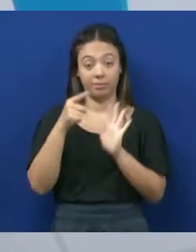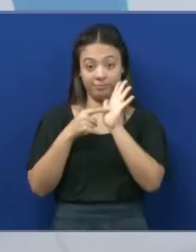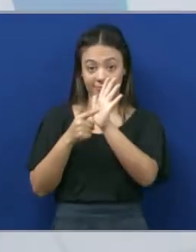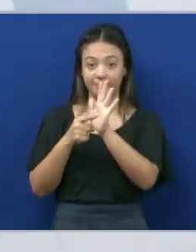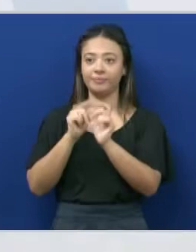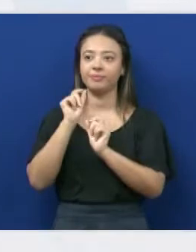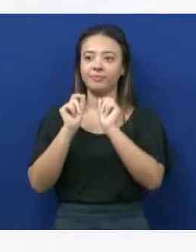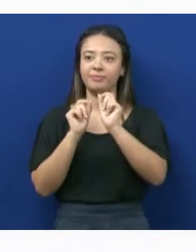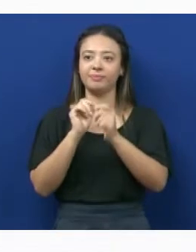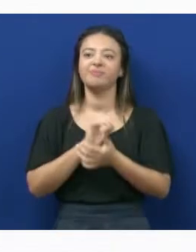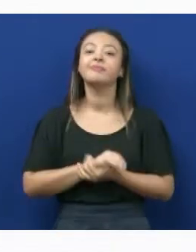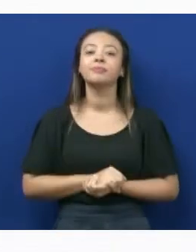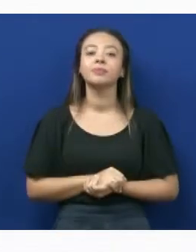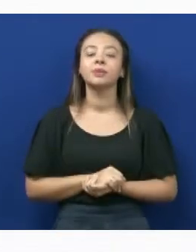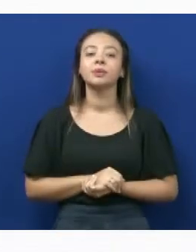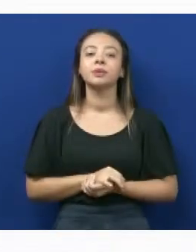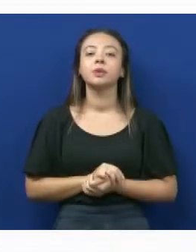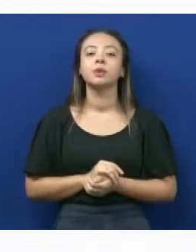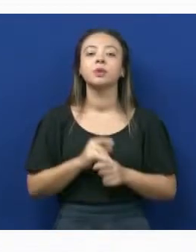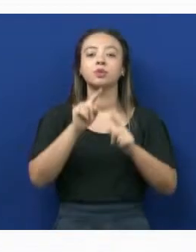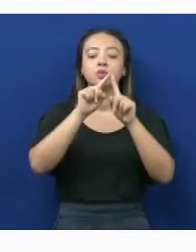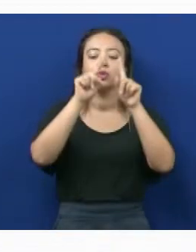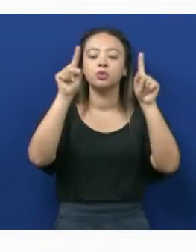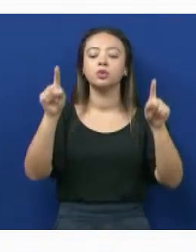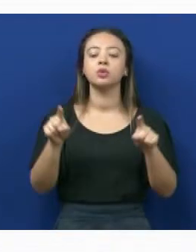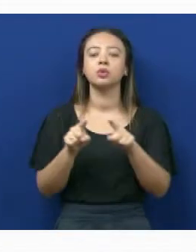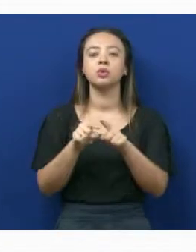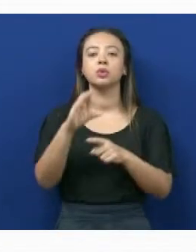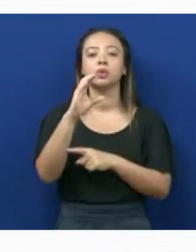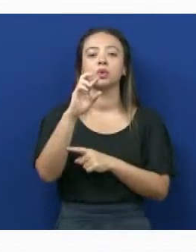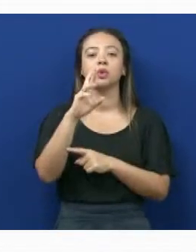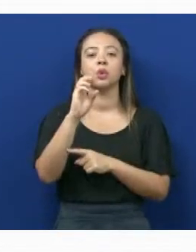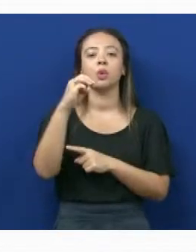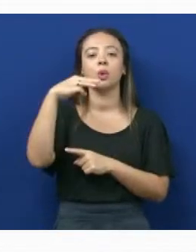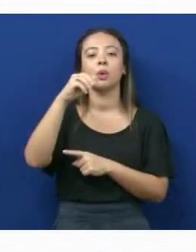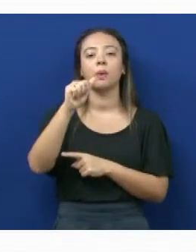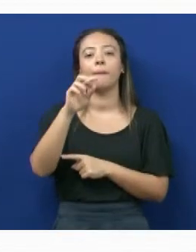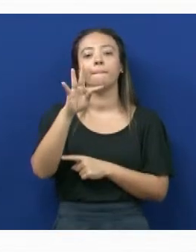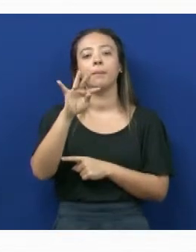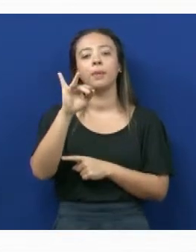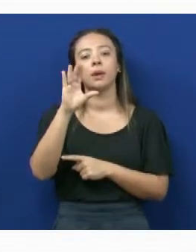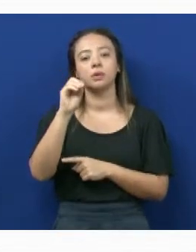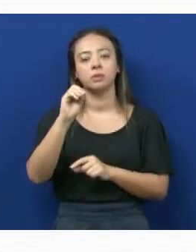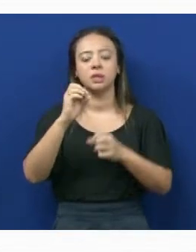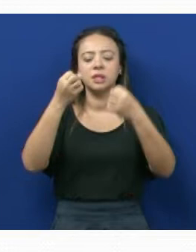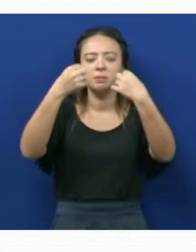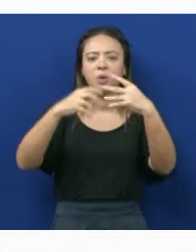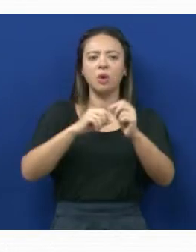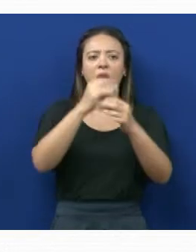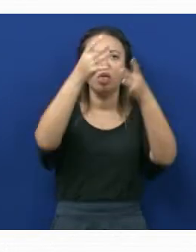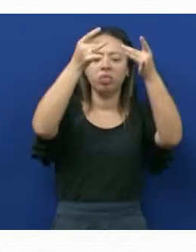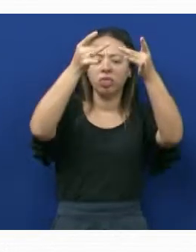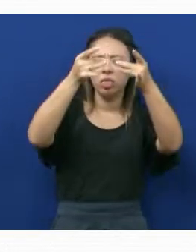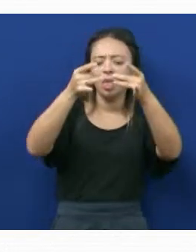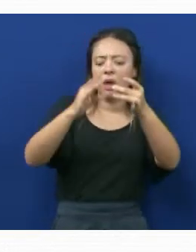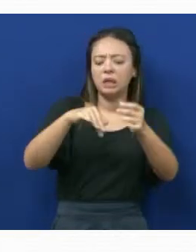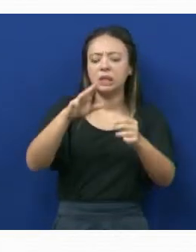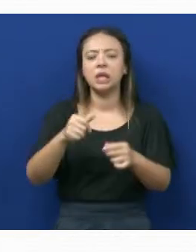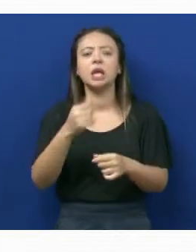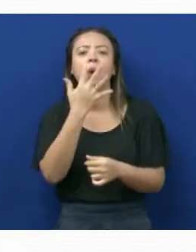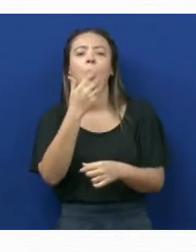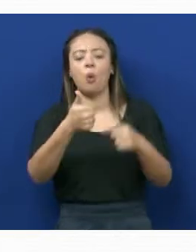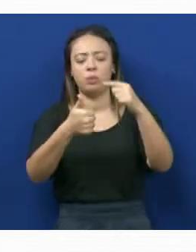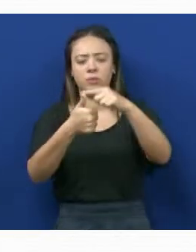para você enfatizar melhor, o círculo cromático que vai separar quem é cor primária, quem é cor secundária, quem é